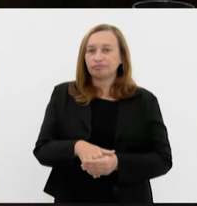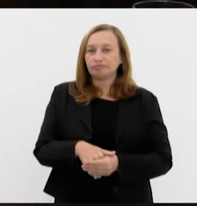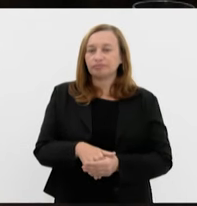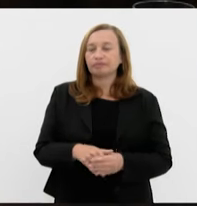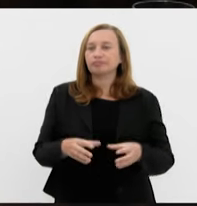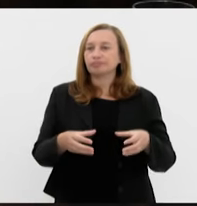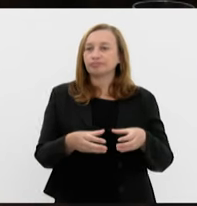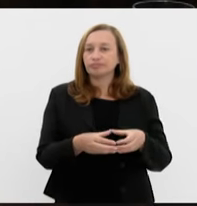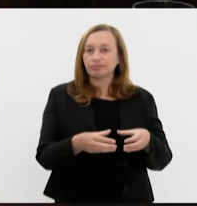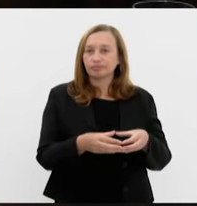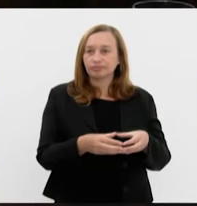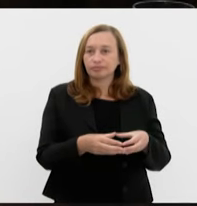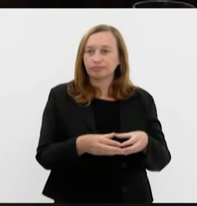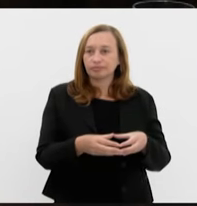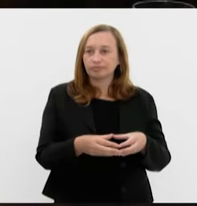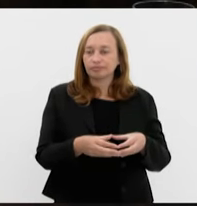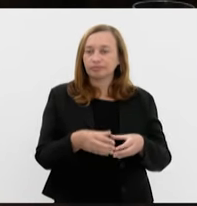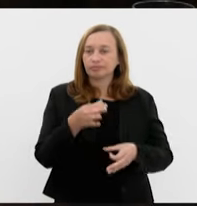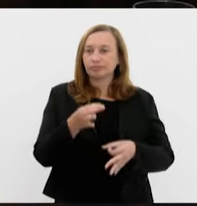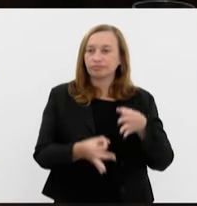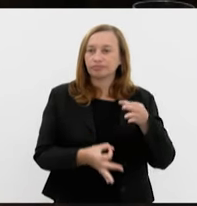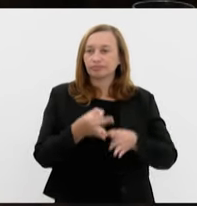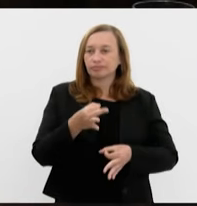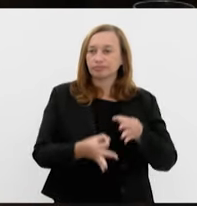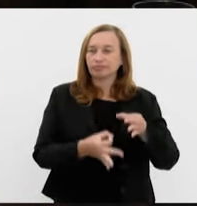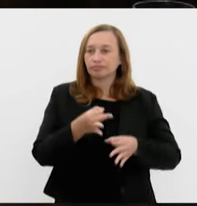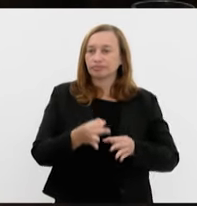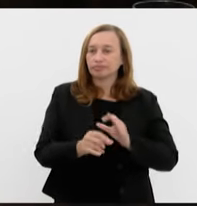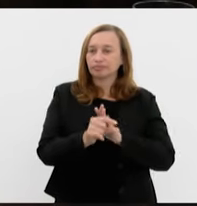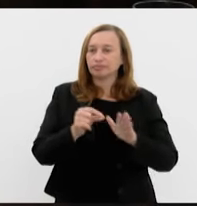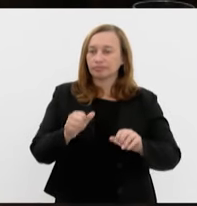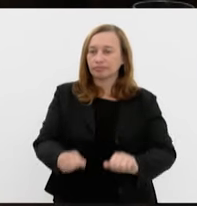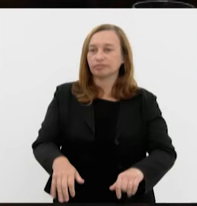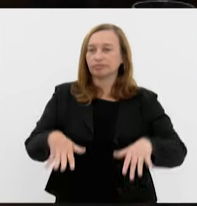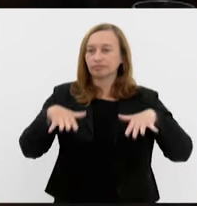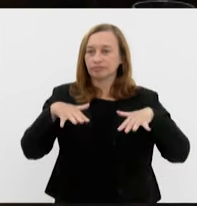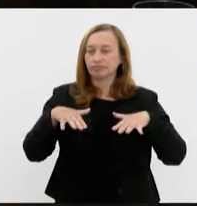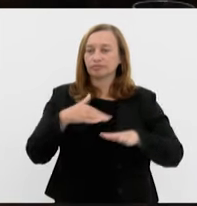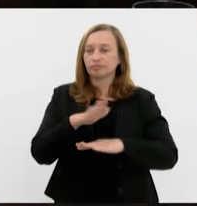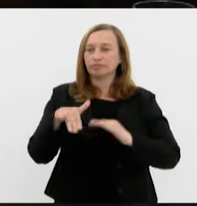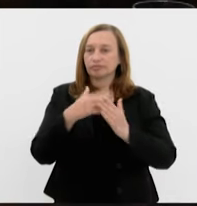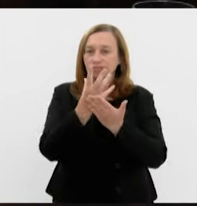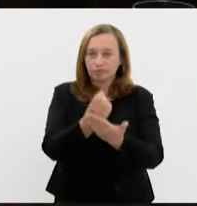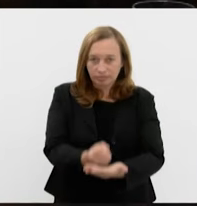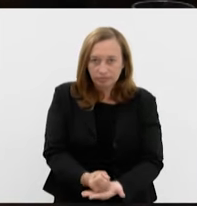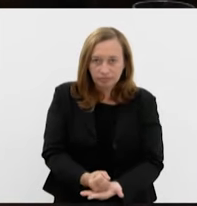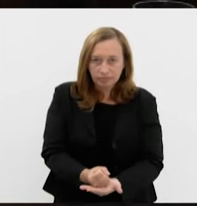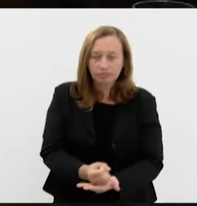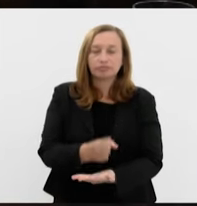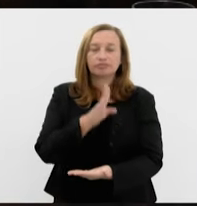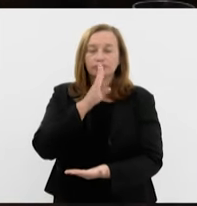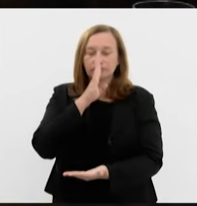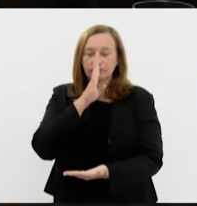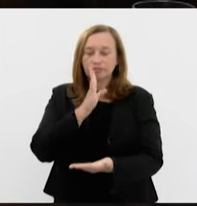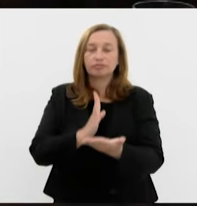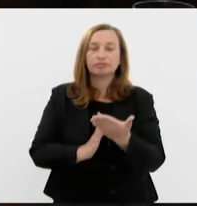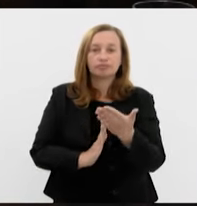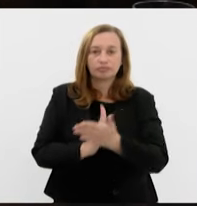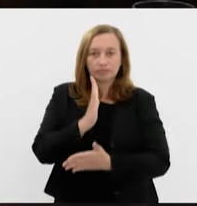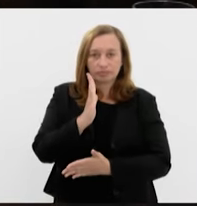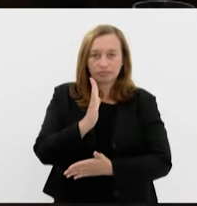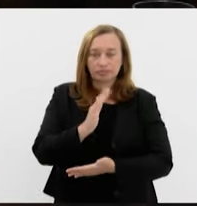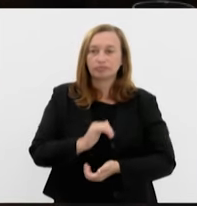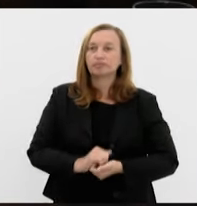da Comissão de Justiça as emendas de plenário senhores que aprovo permanece Como estão